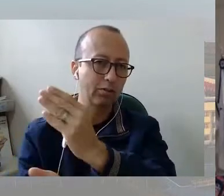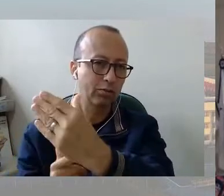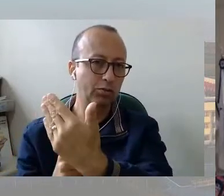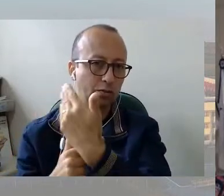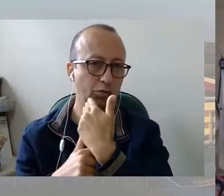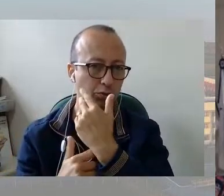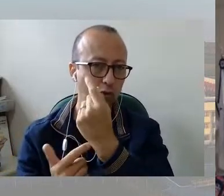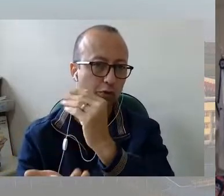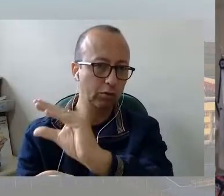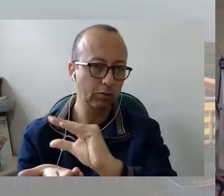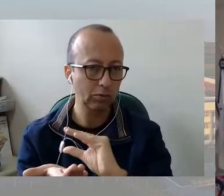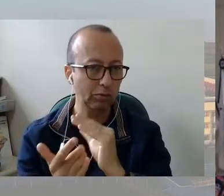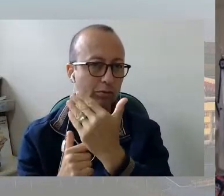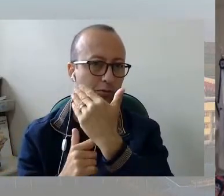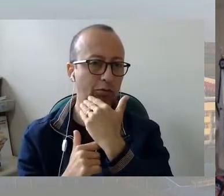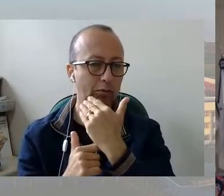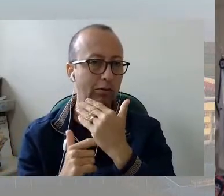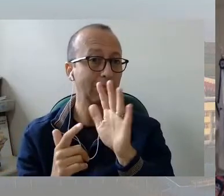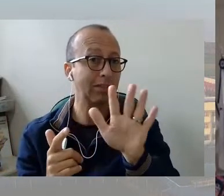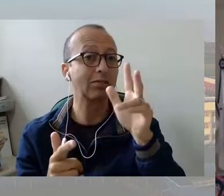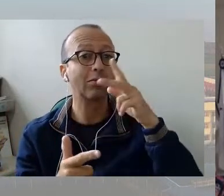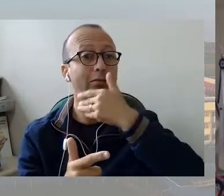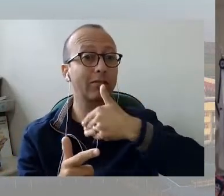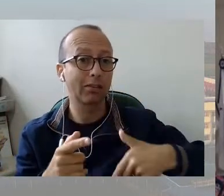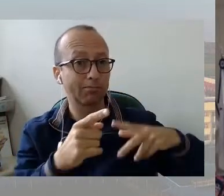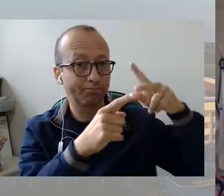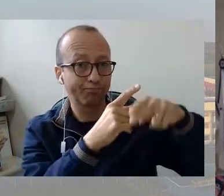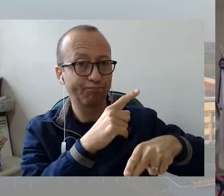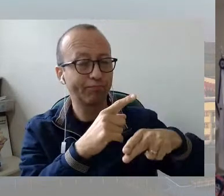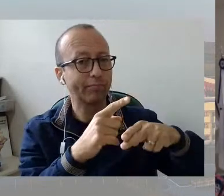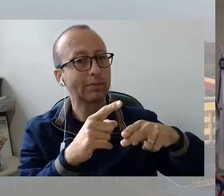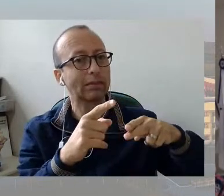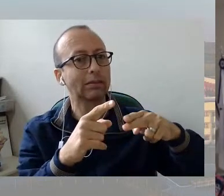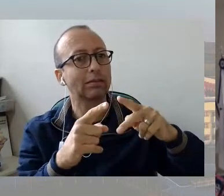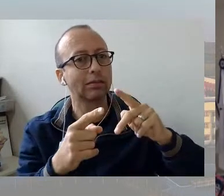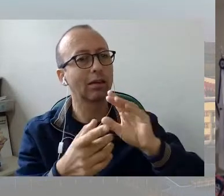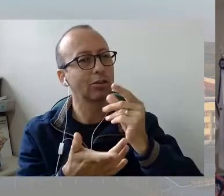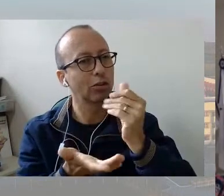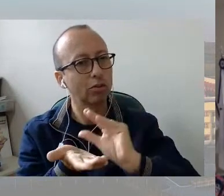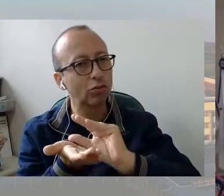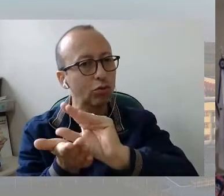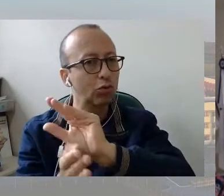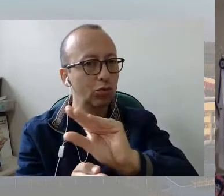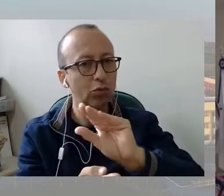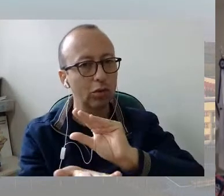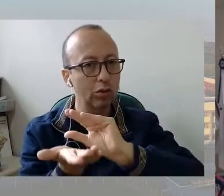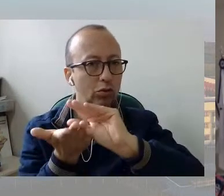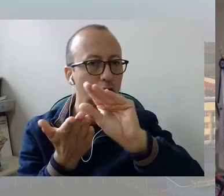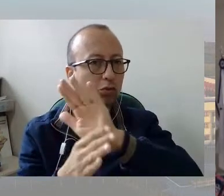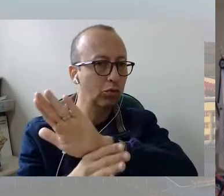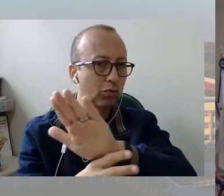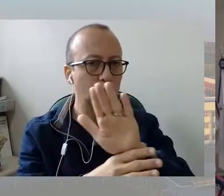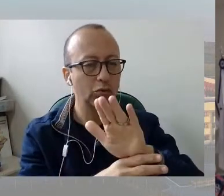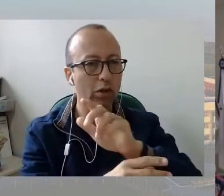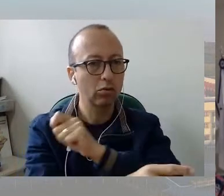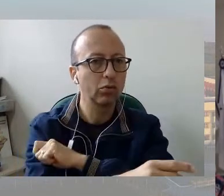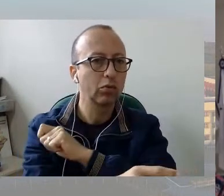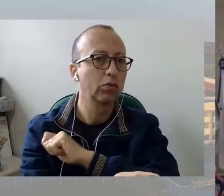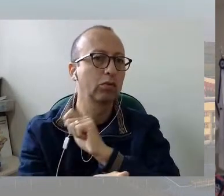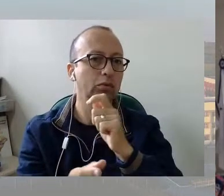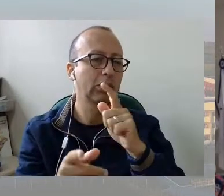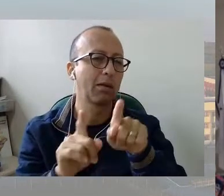e outras áreas de extrema importância social. Consideramos que é preciso também que se amplie o debate sobre o racismo estrutural,